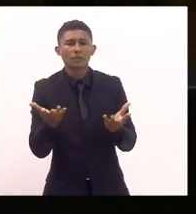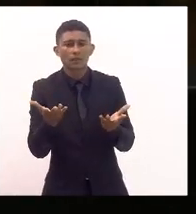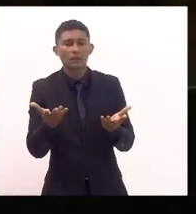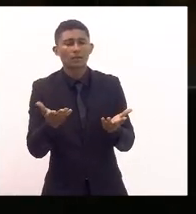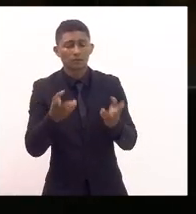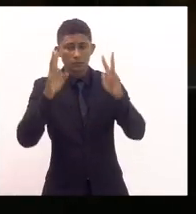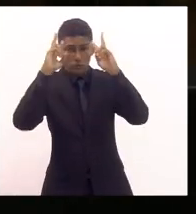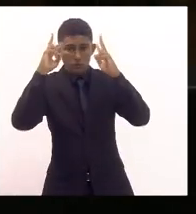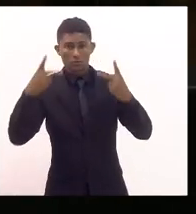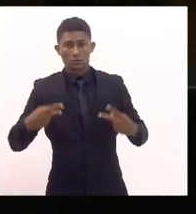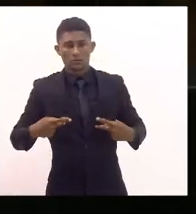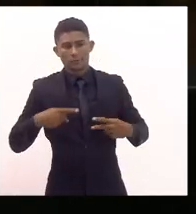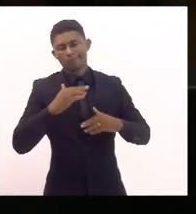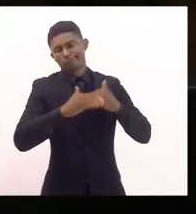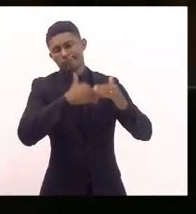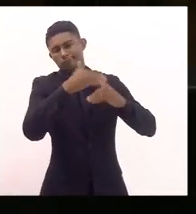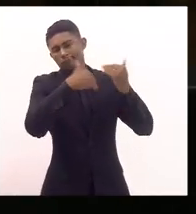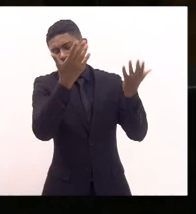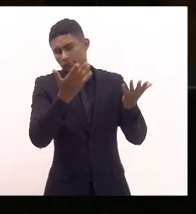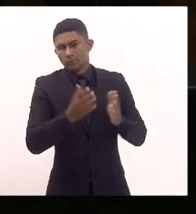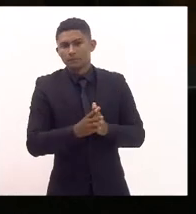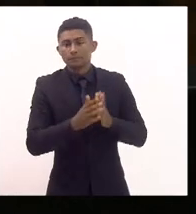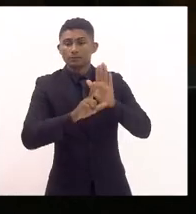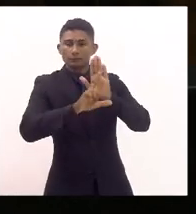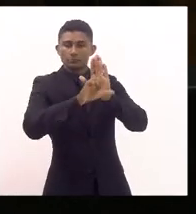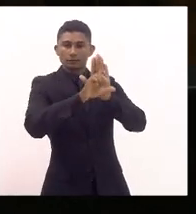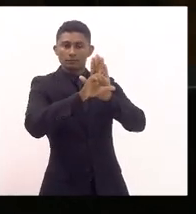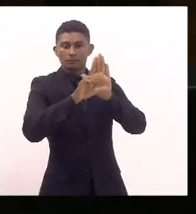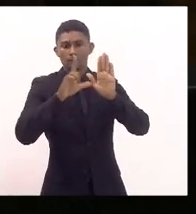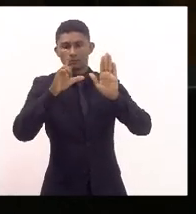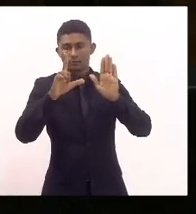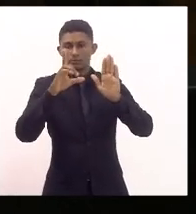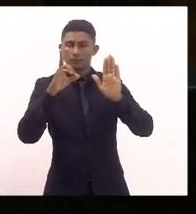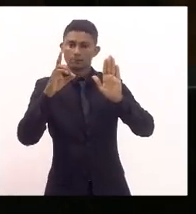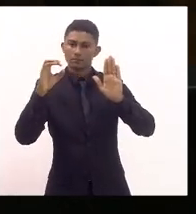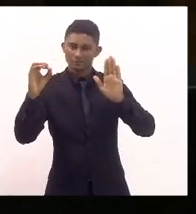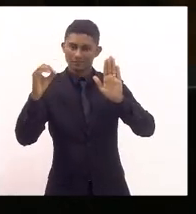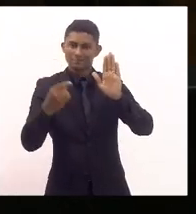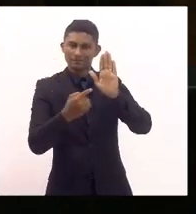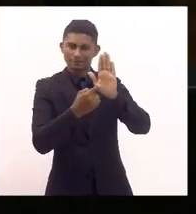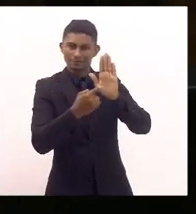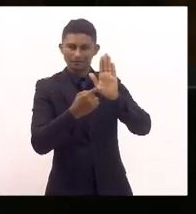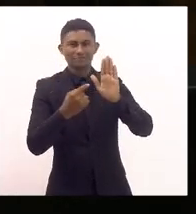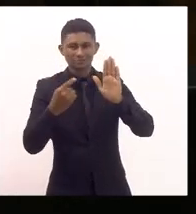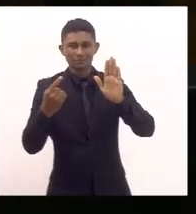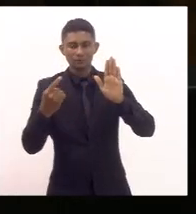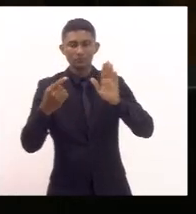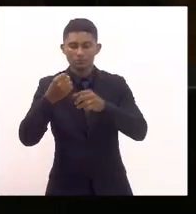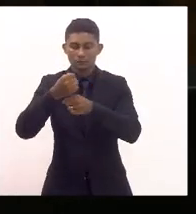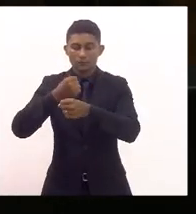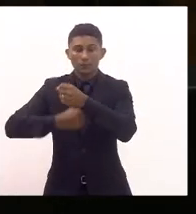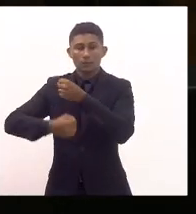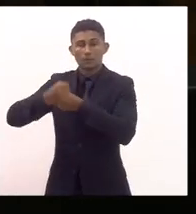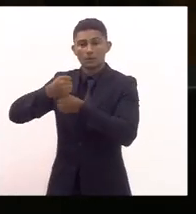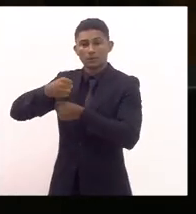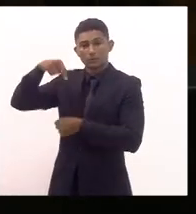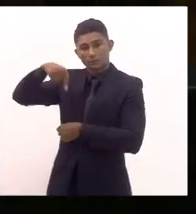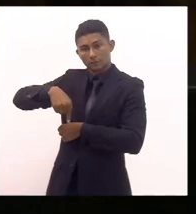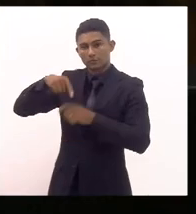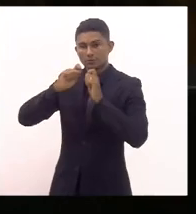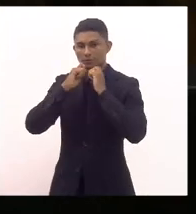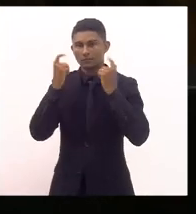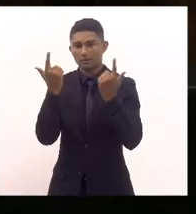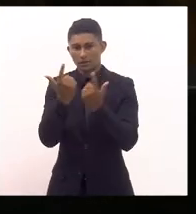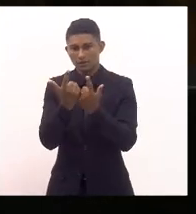do ser humano na lei de diretrizes orçamentárias que tramitou no ano passado aqui